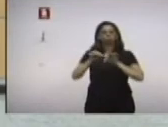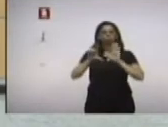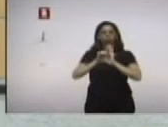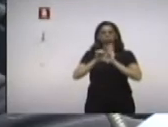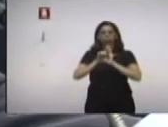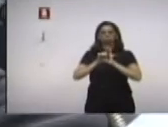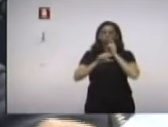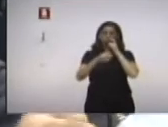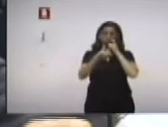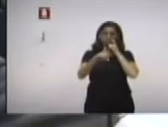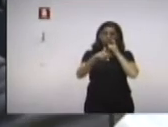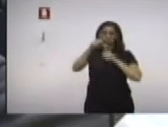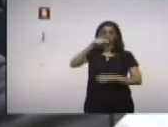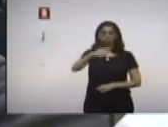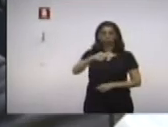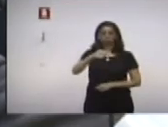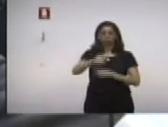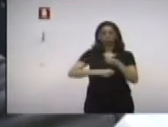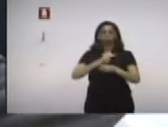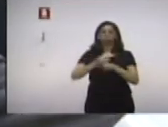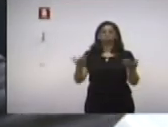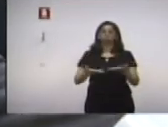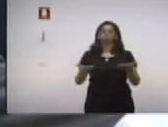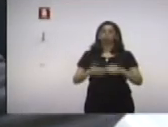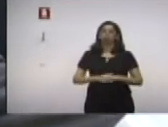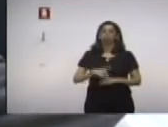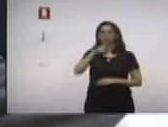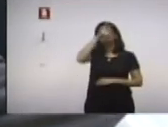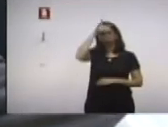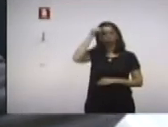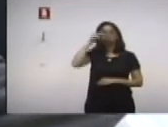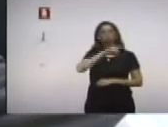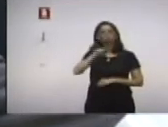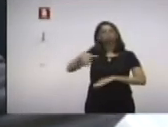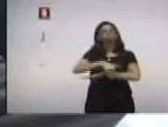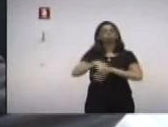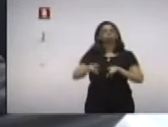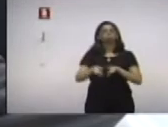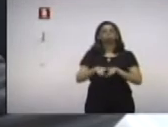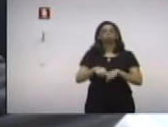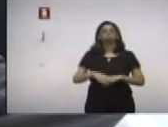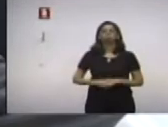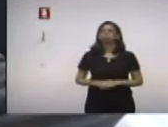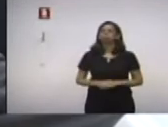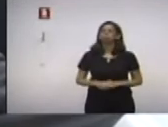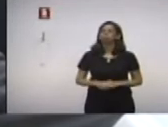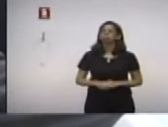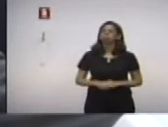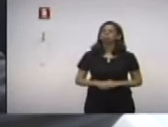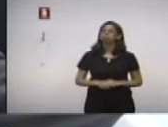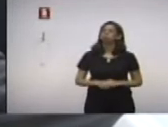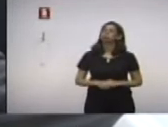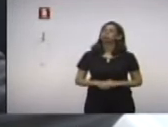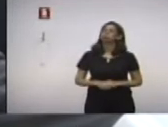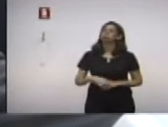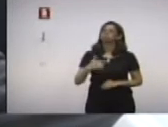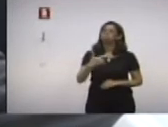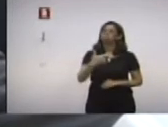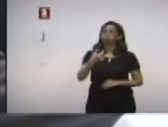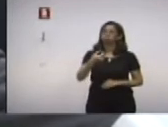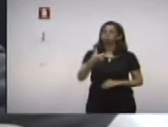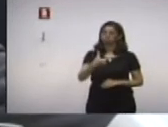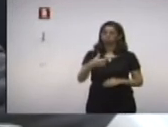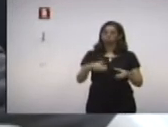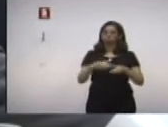projeto de lei nº 67/2014 do executivo que denomina vias públicas no município de Paulínia pareceres número